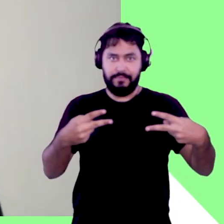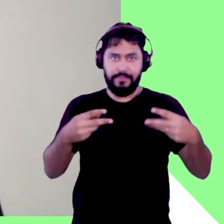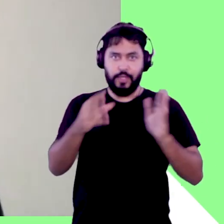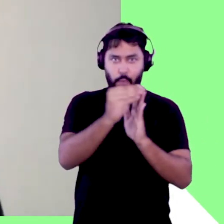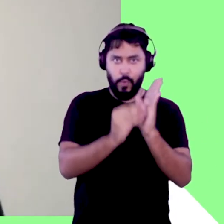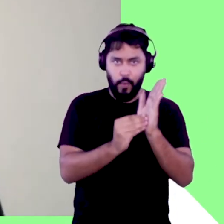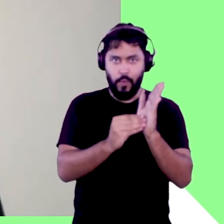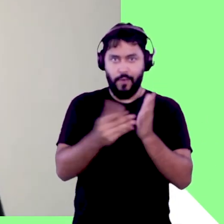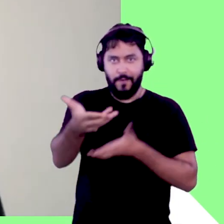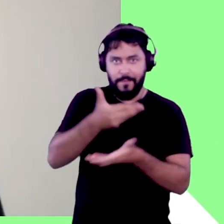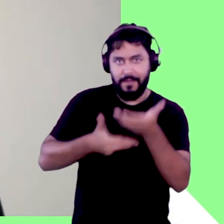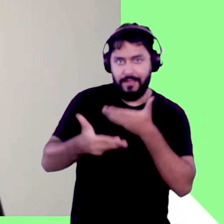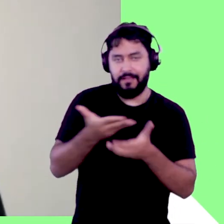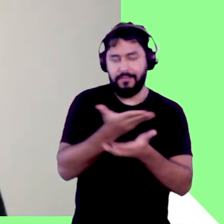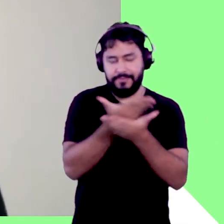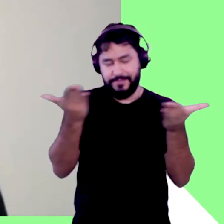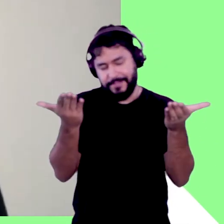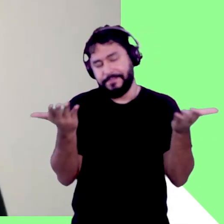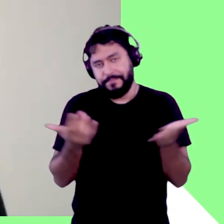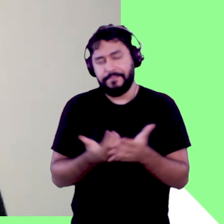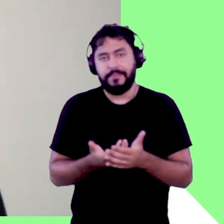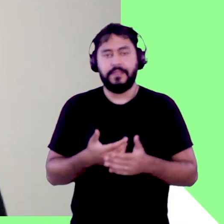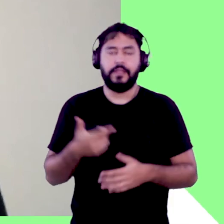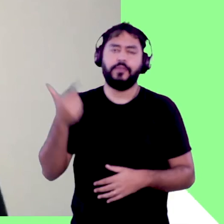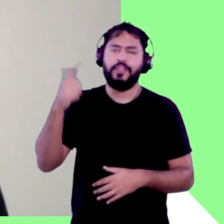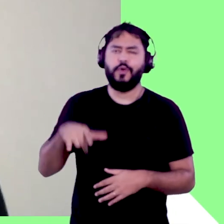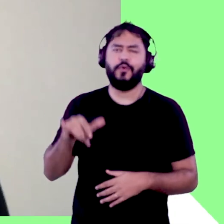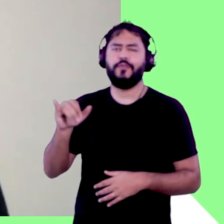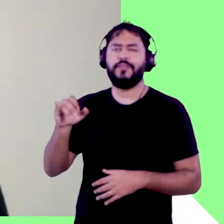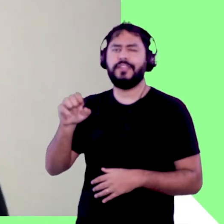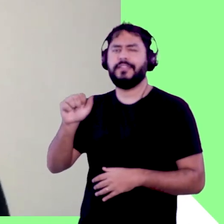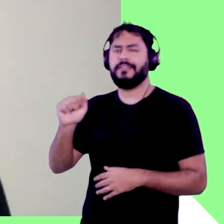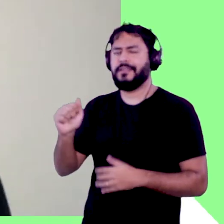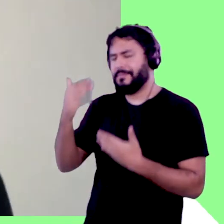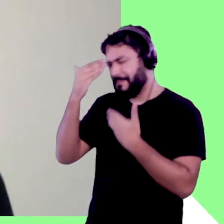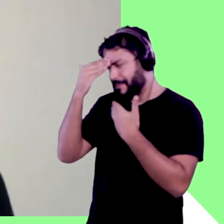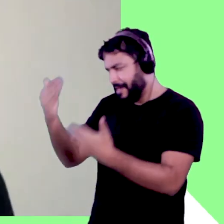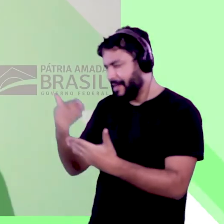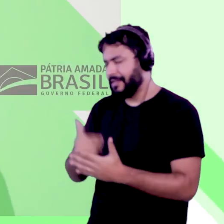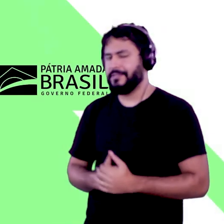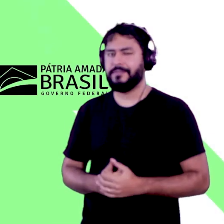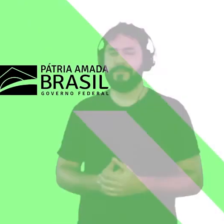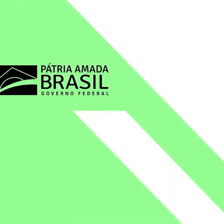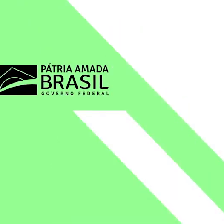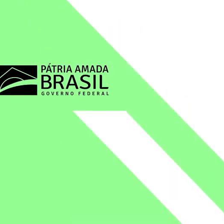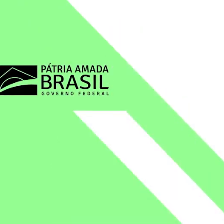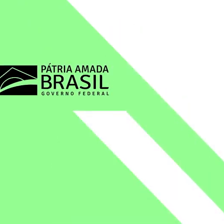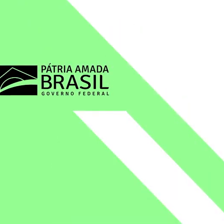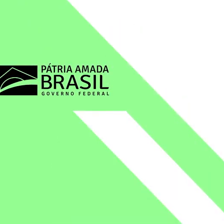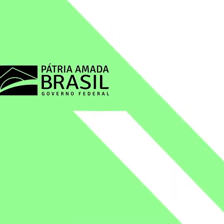compartilhar esses conteúdos aí com vocês. Então, de novo, Isa, obrigado